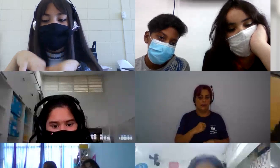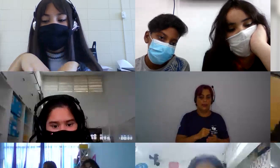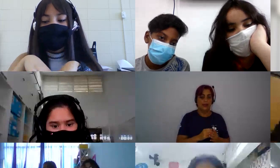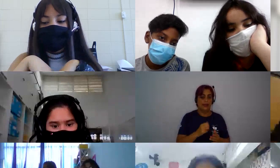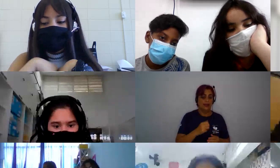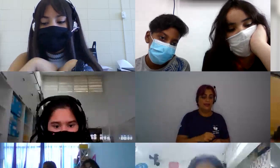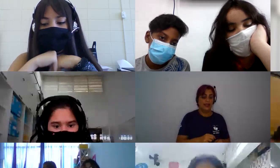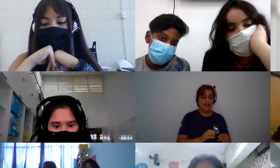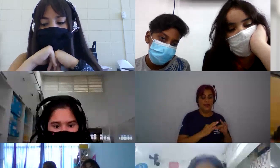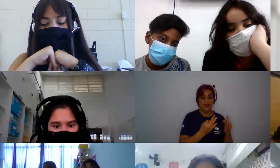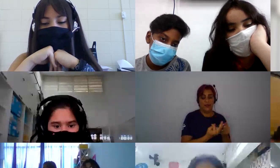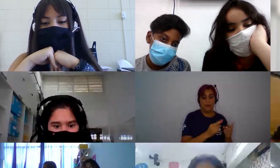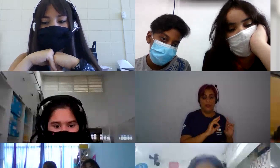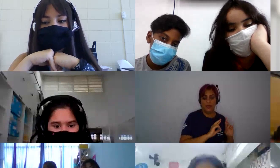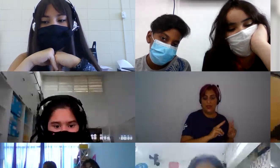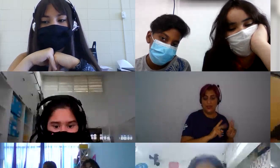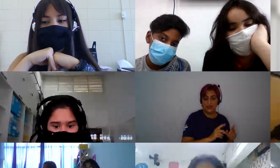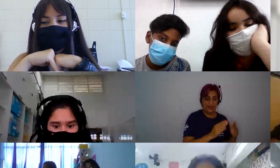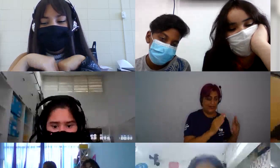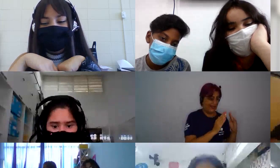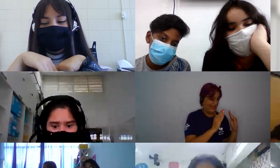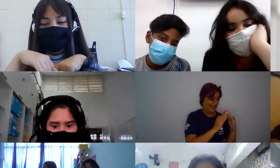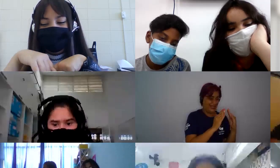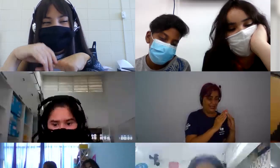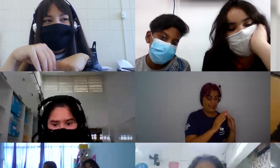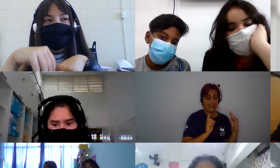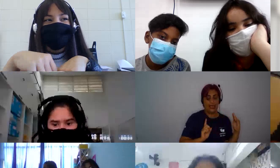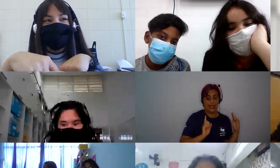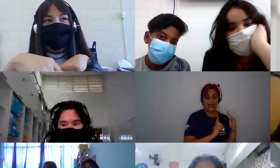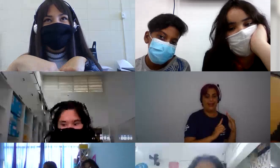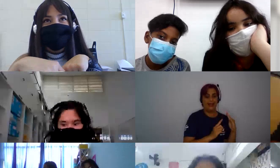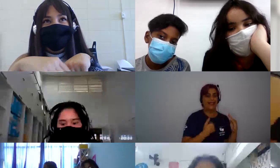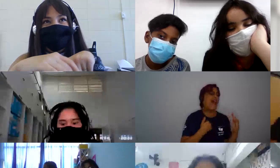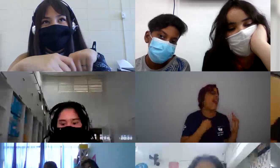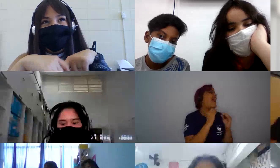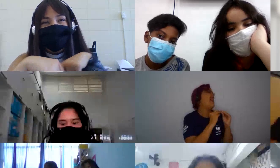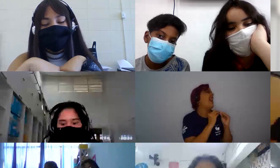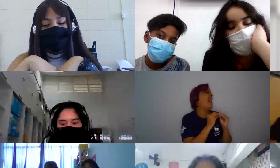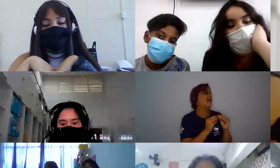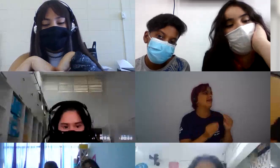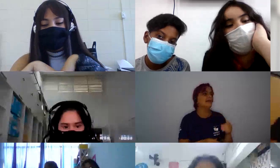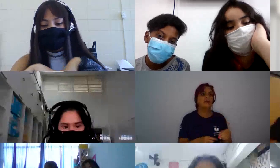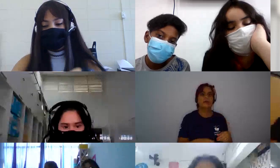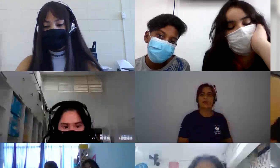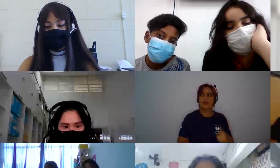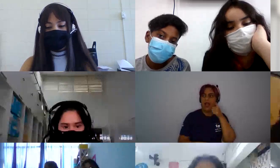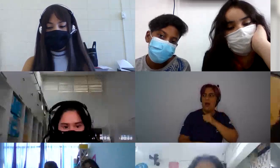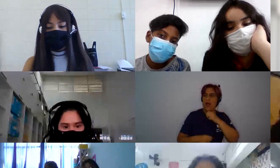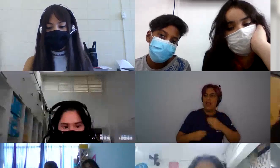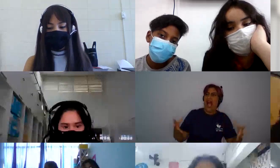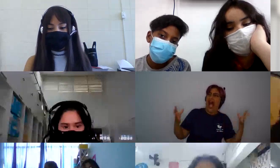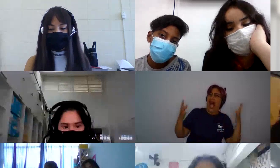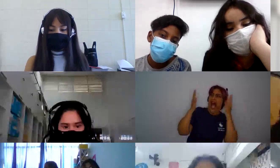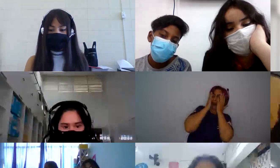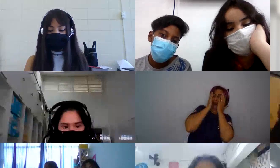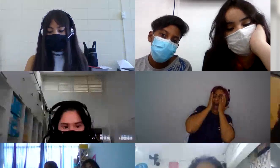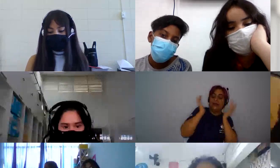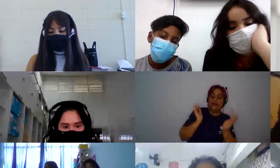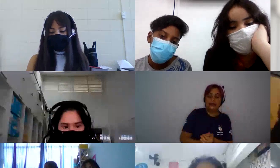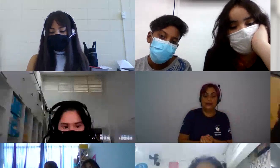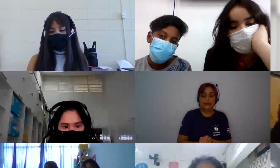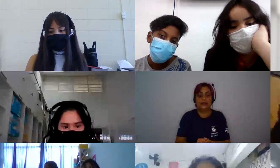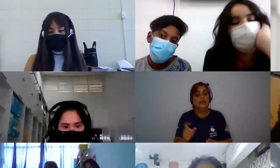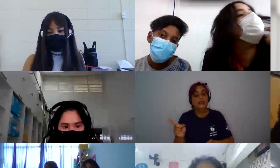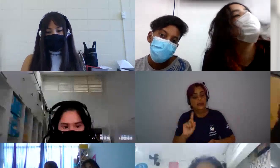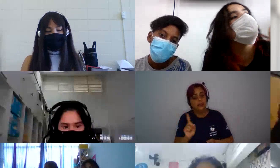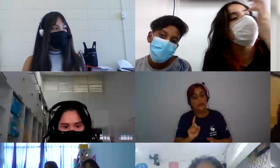língua, meu amigo, a mãe morre. Não é? Não é assim, Júlia? Então, não há problema se sentir desconfortável. É